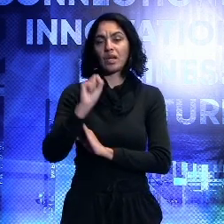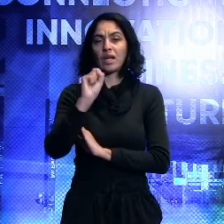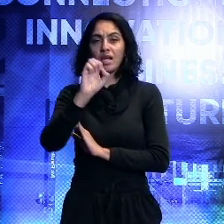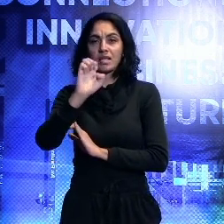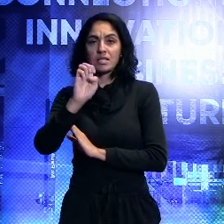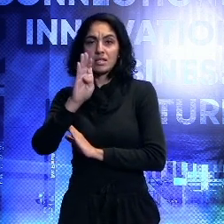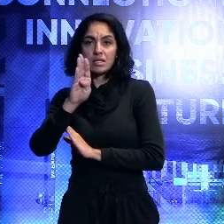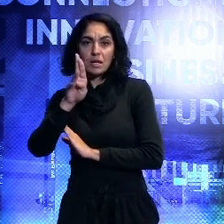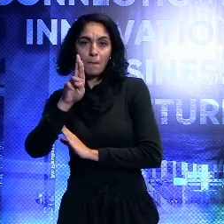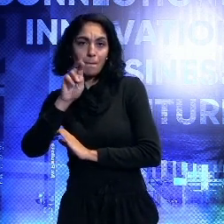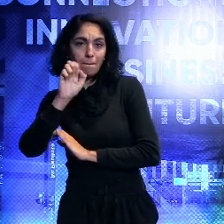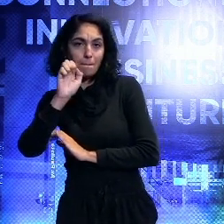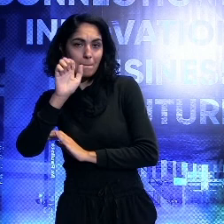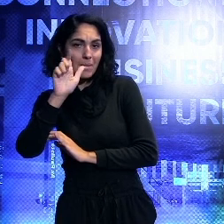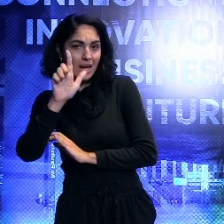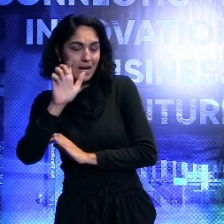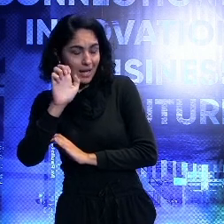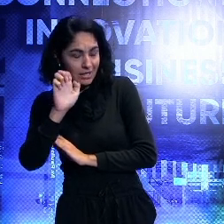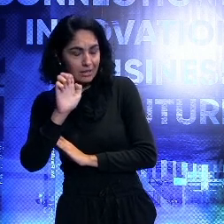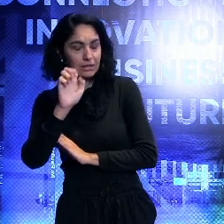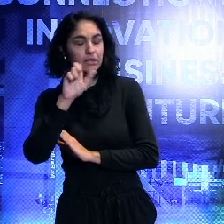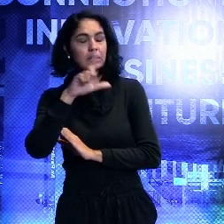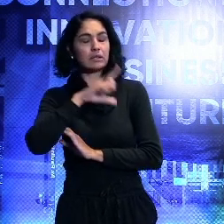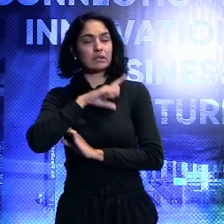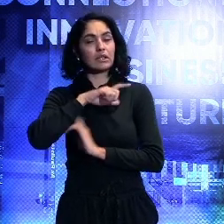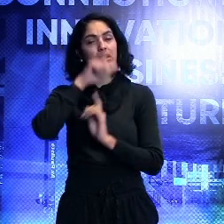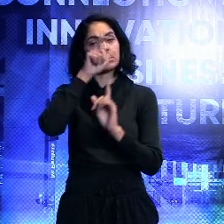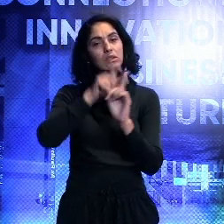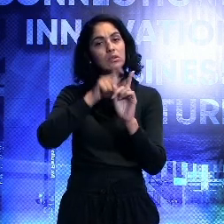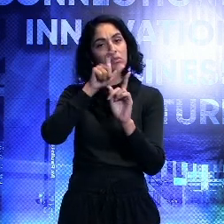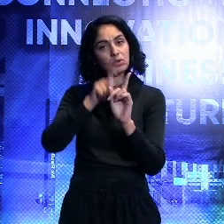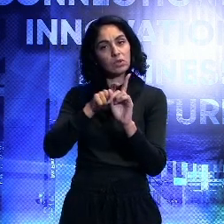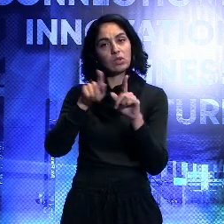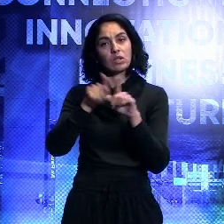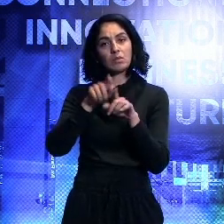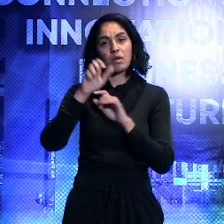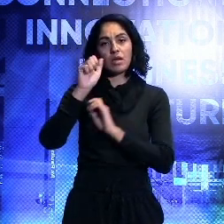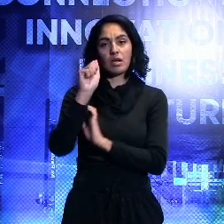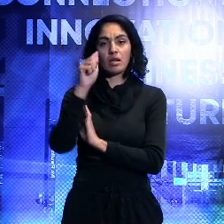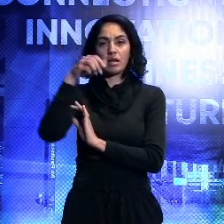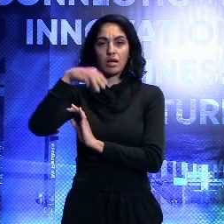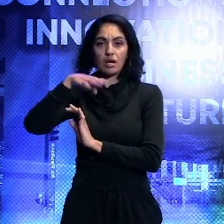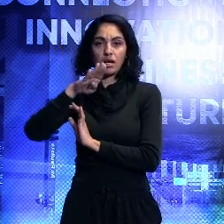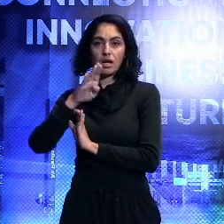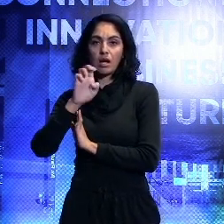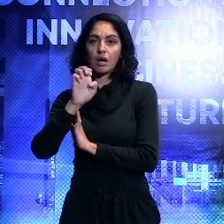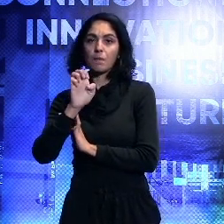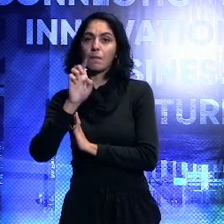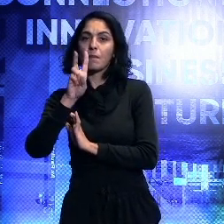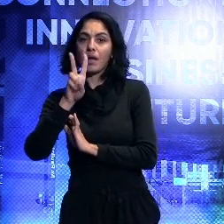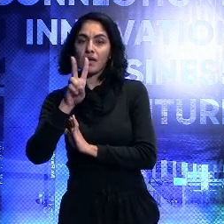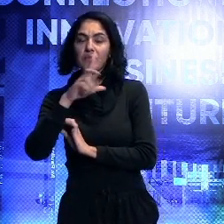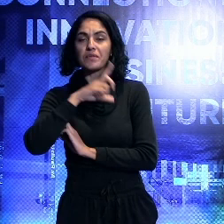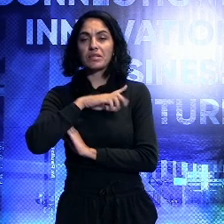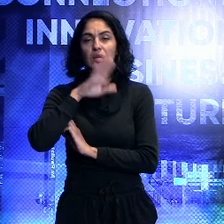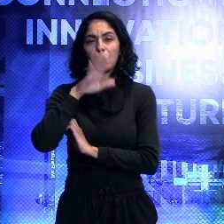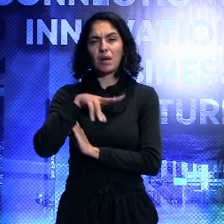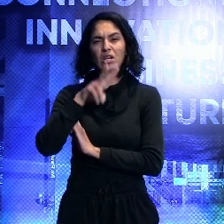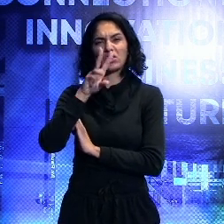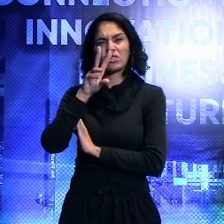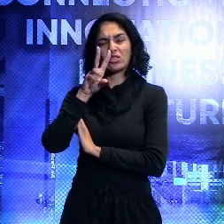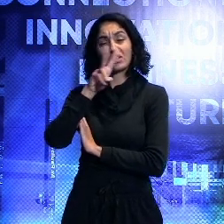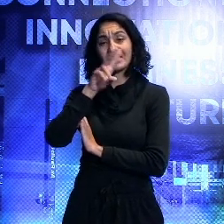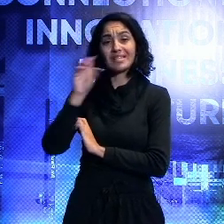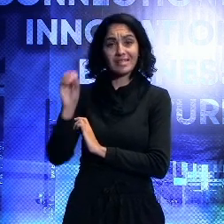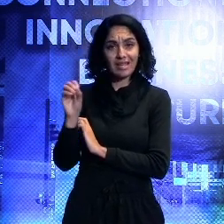quase 200 mil leads para fazer as personas do Sebrae. A Ambev ficou, acho que um pouco abaixo de 100 mil leads, e foi um trabalho muito legal